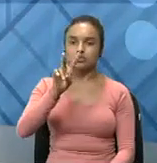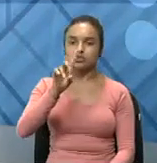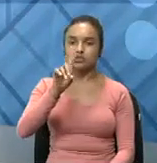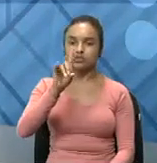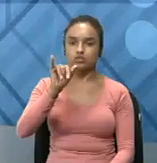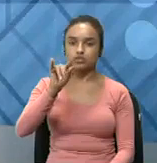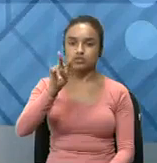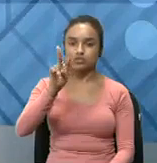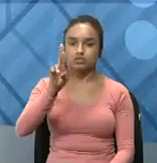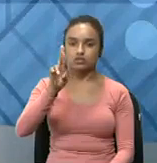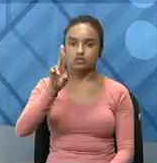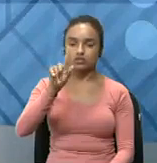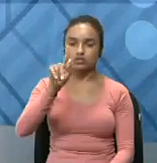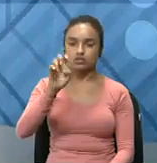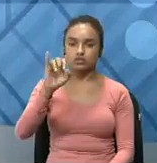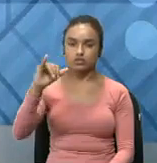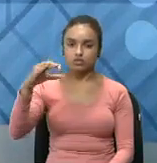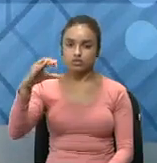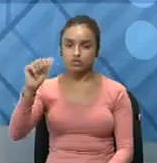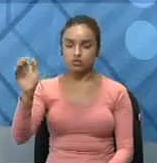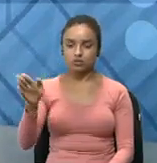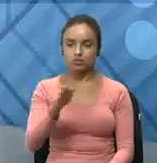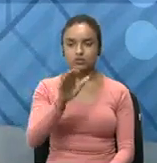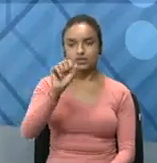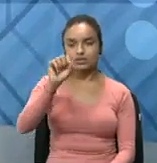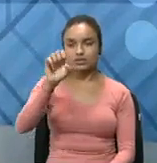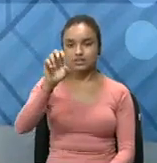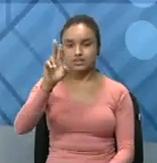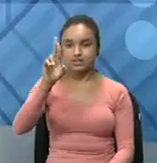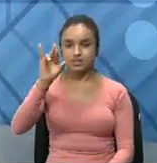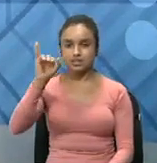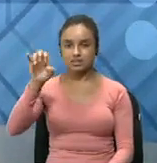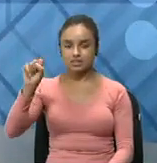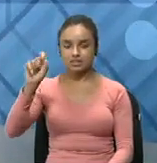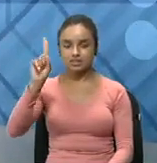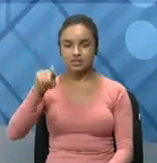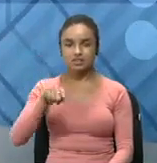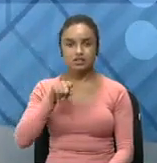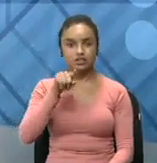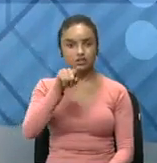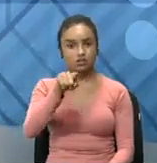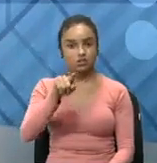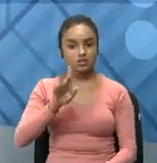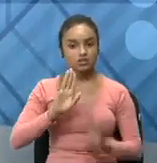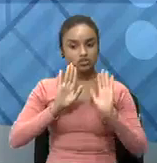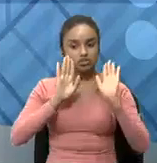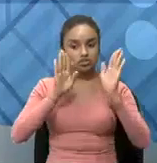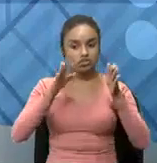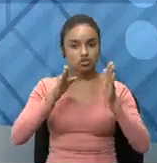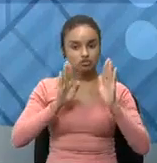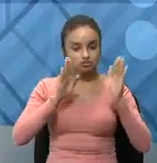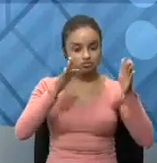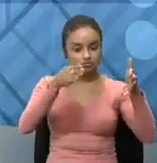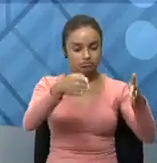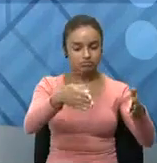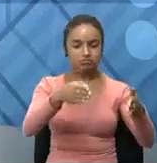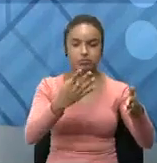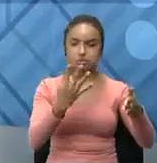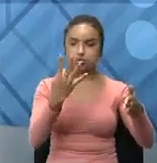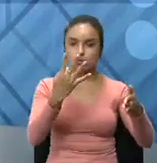com cálculo diferencial integral 4. Okay? É uma disciplina que vai exigir de você, sim,